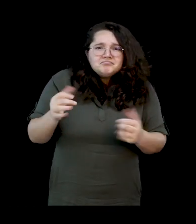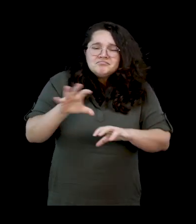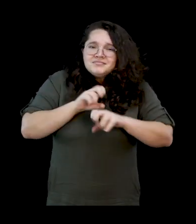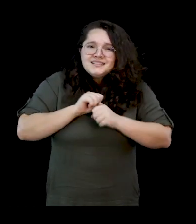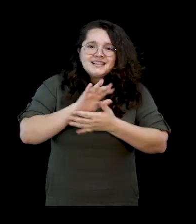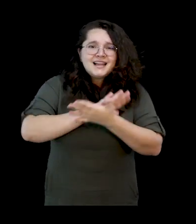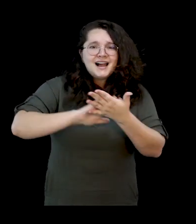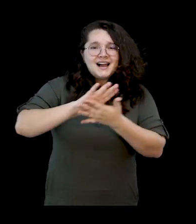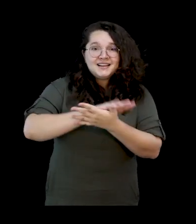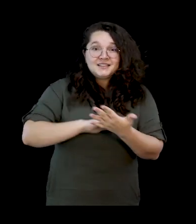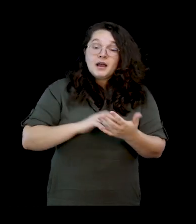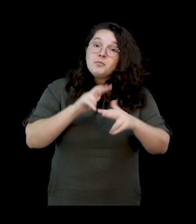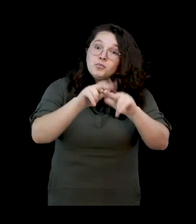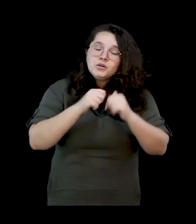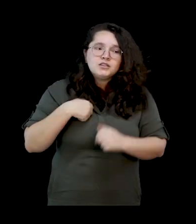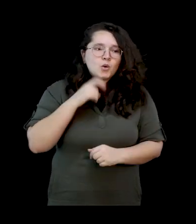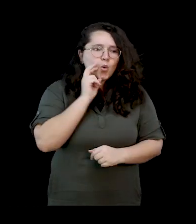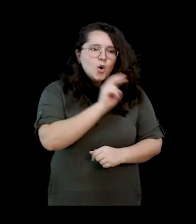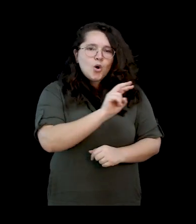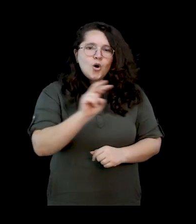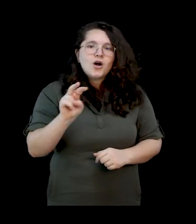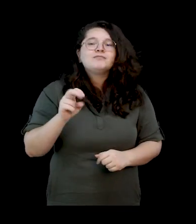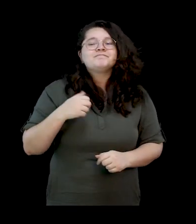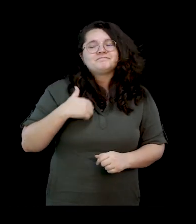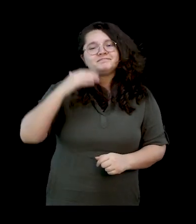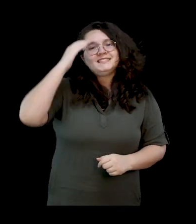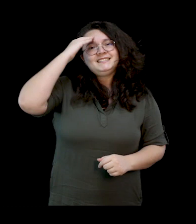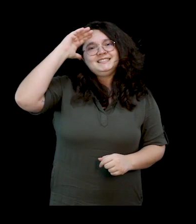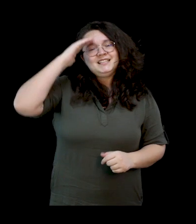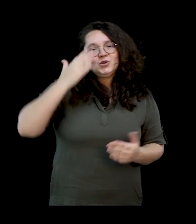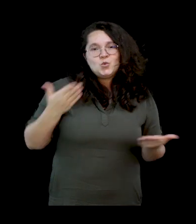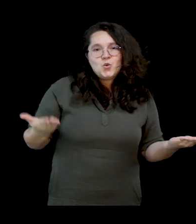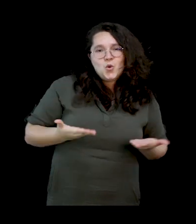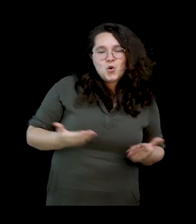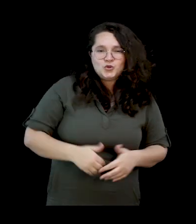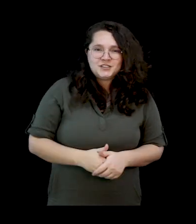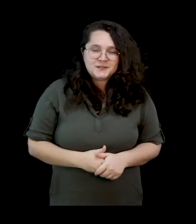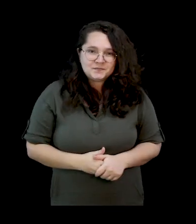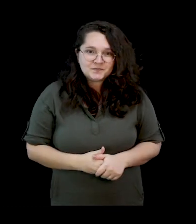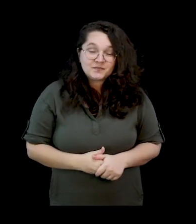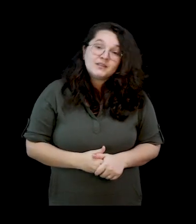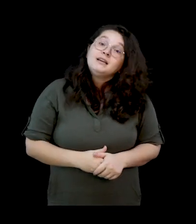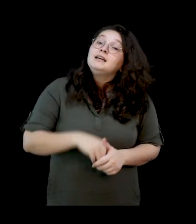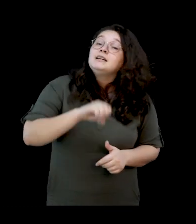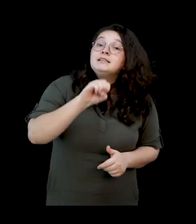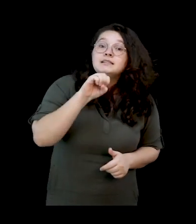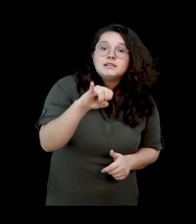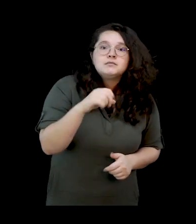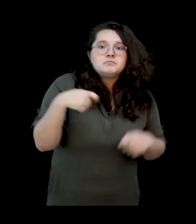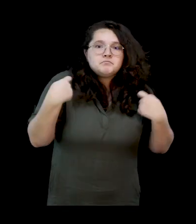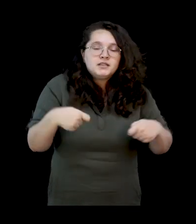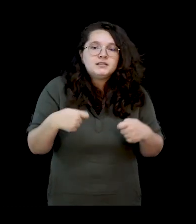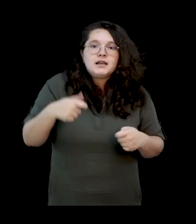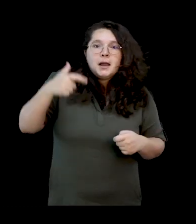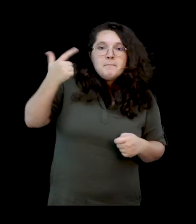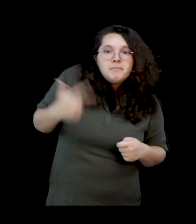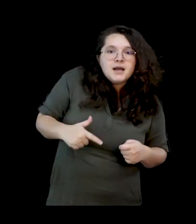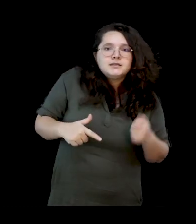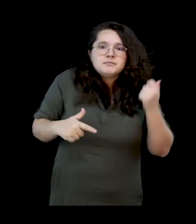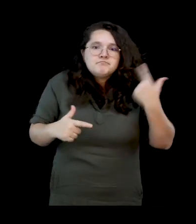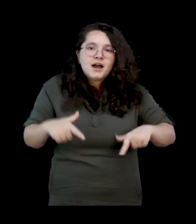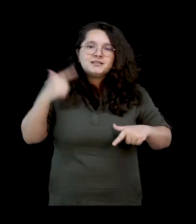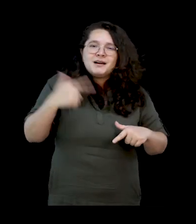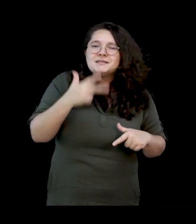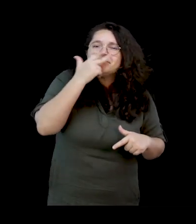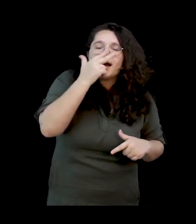que eu vejo que nós estamos hoje, onde se trata, por toda parte, de aumentar o estoque cultural, aumentar o estoque